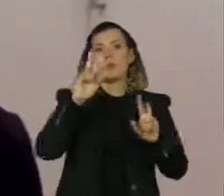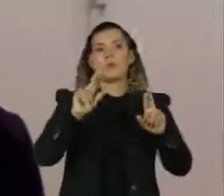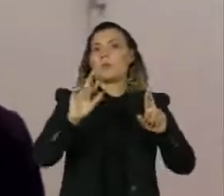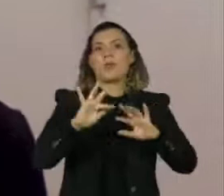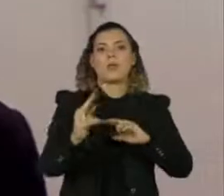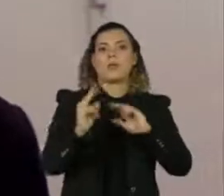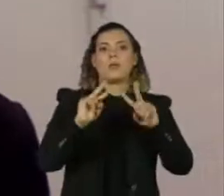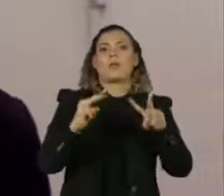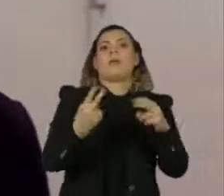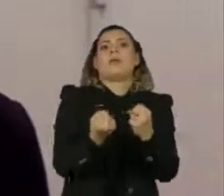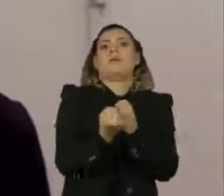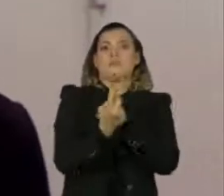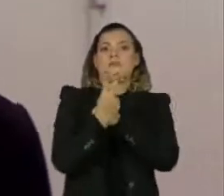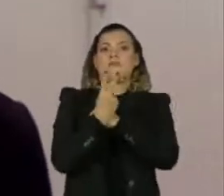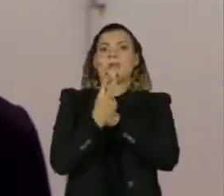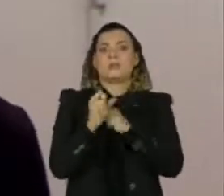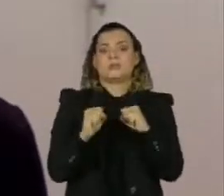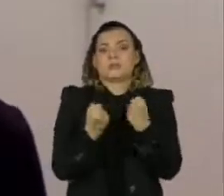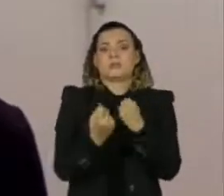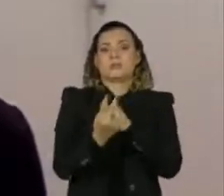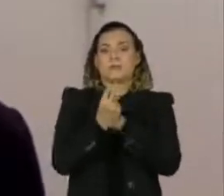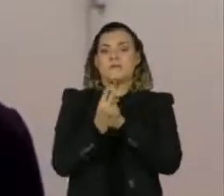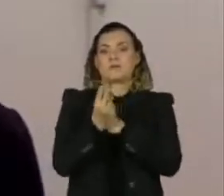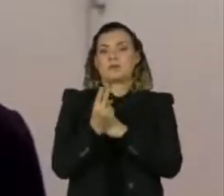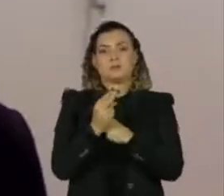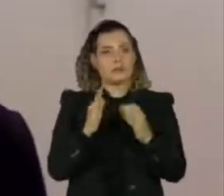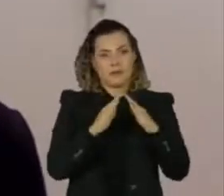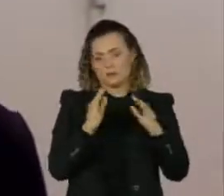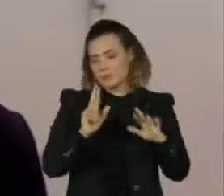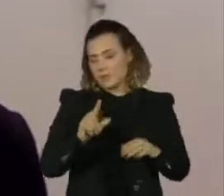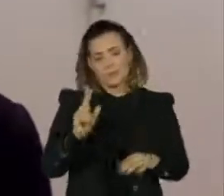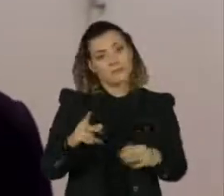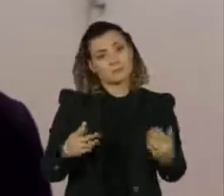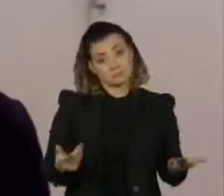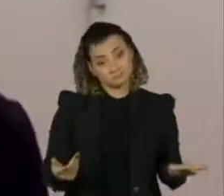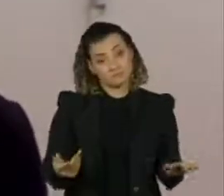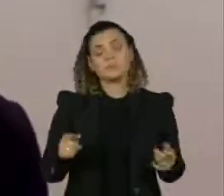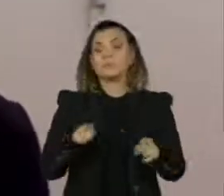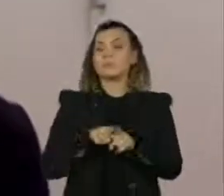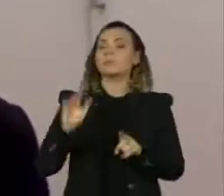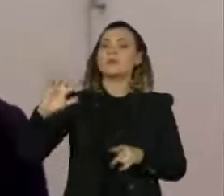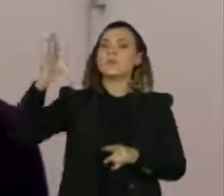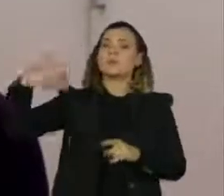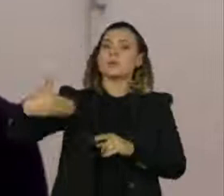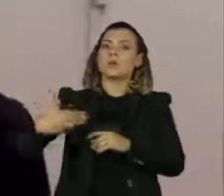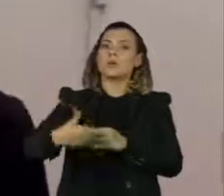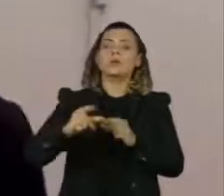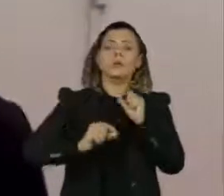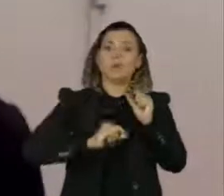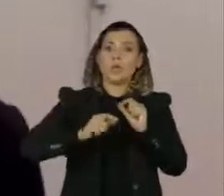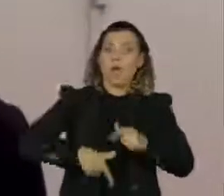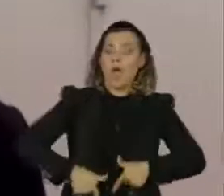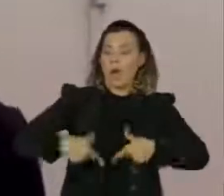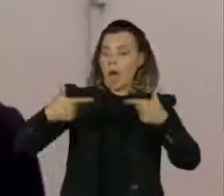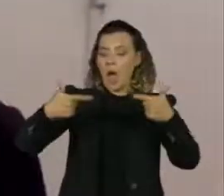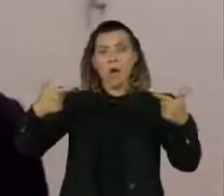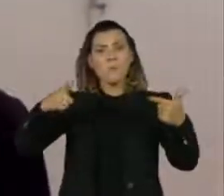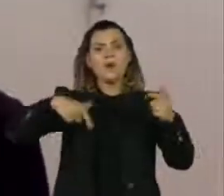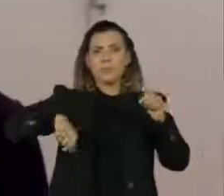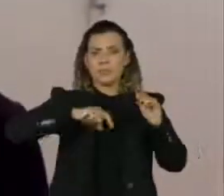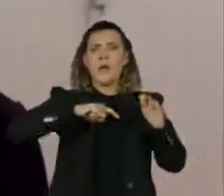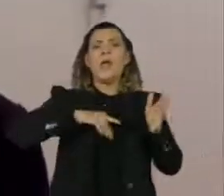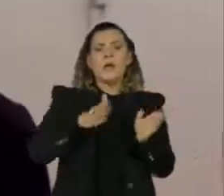do lar, né? E a gente sabe também uma outra consequência, que ainda que as armas do crime venham, claro, das